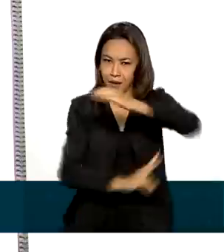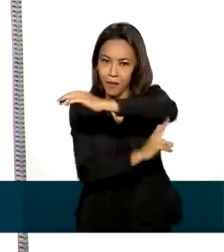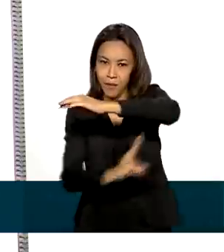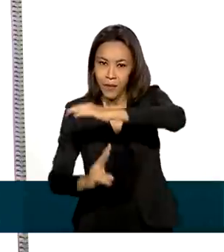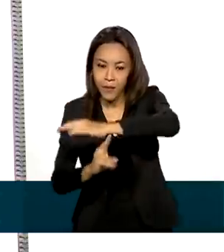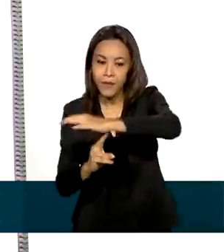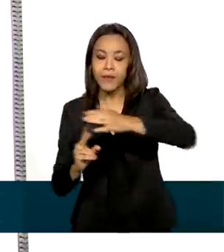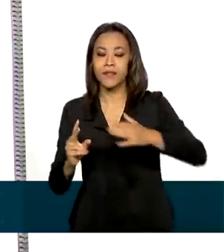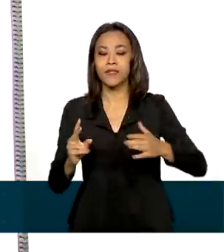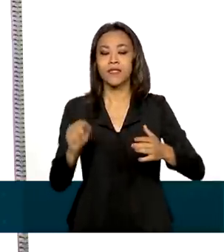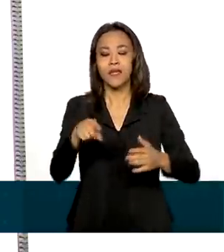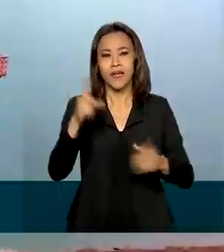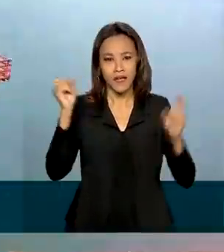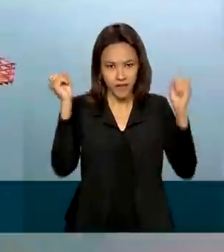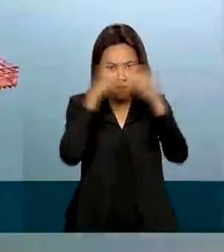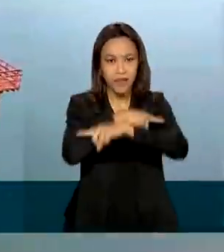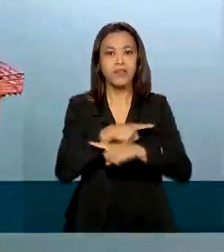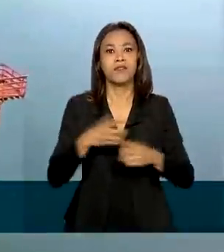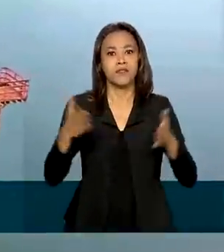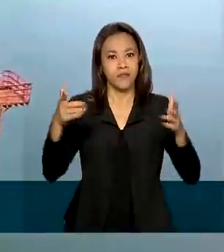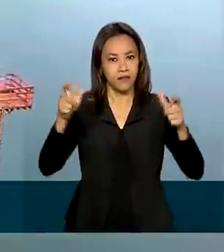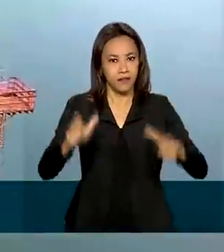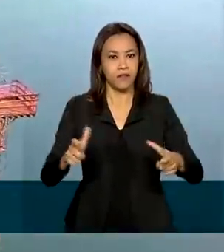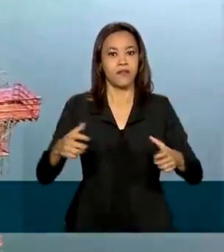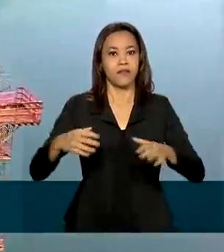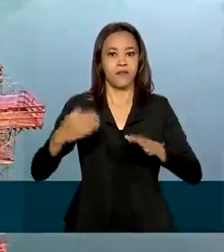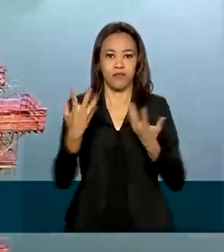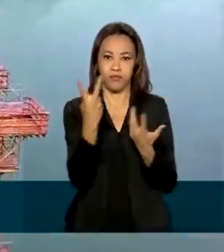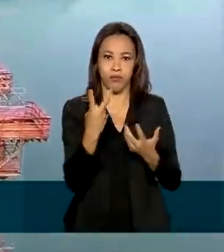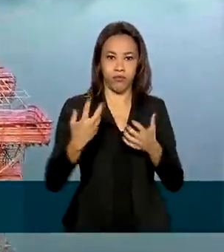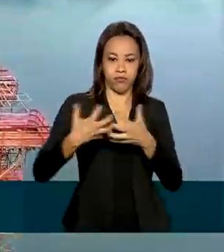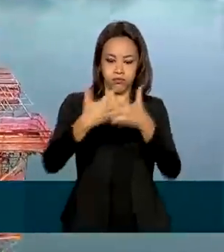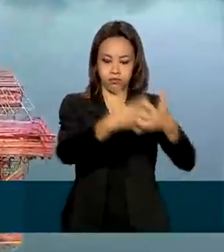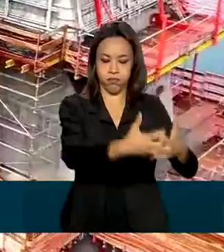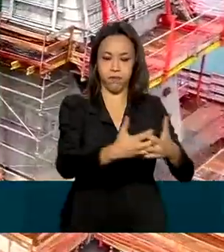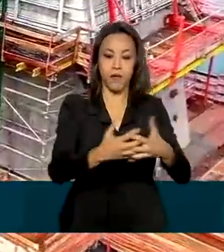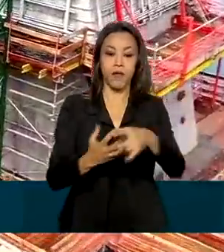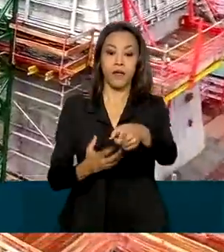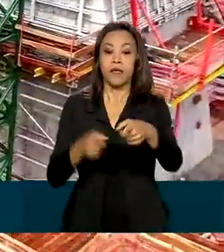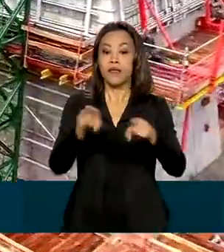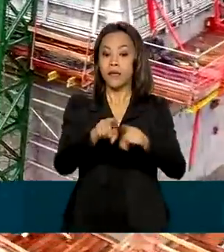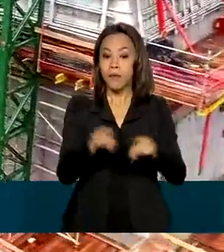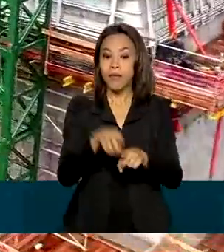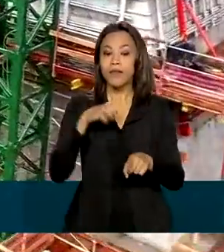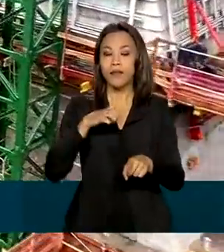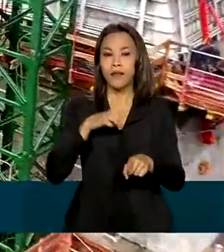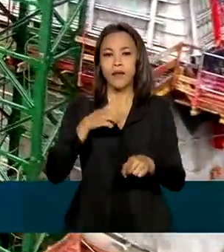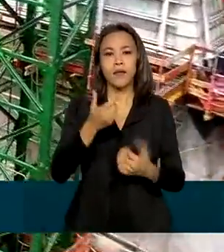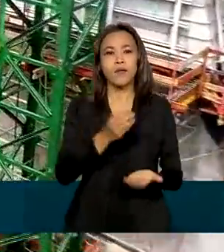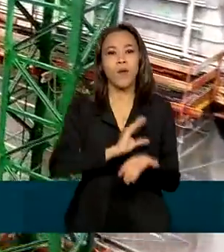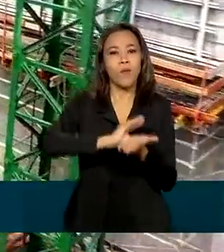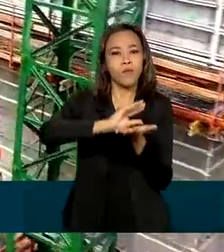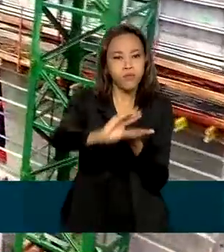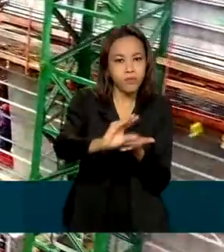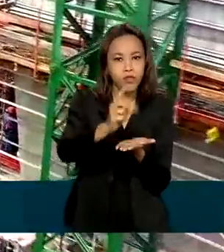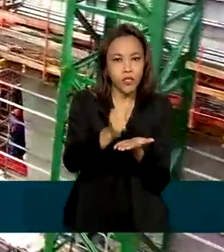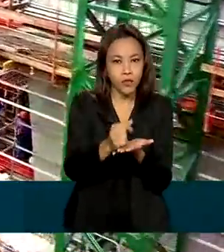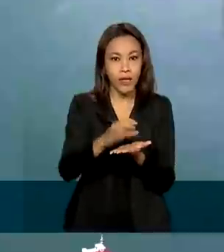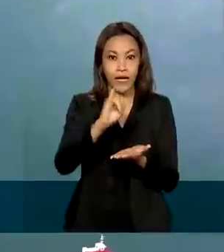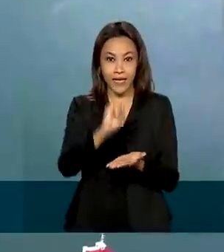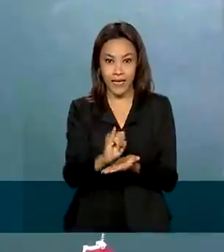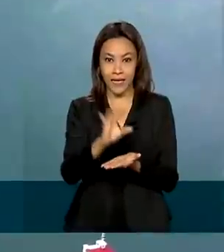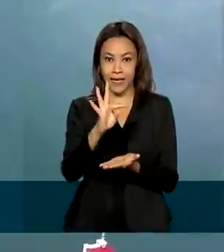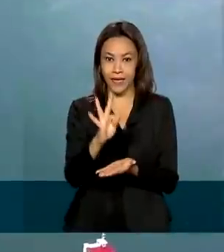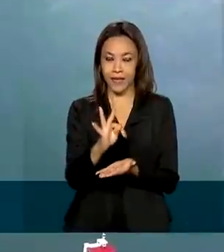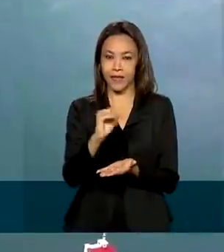já veem como é a situação, né? A obra é do governo federal com gestão do estado e conta com recursos da Itaipu Binacional.